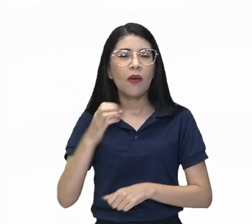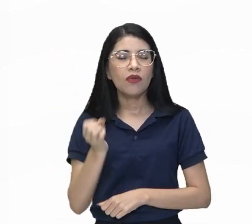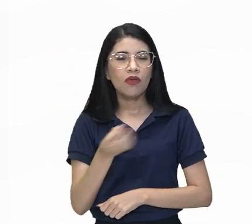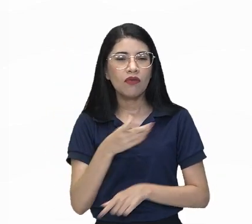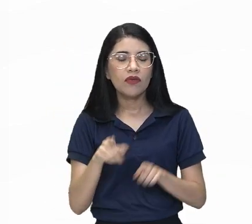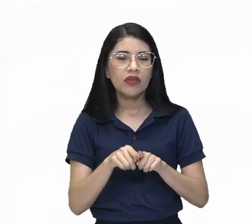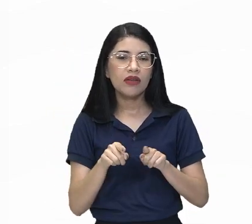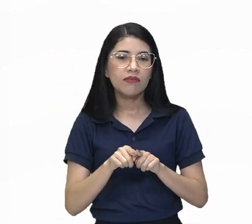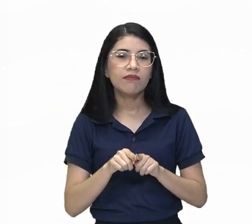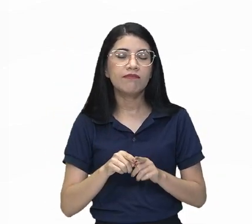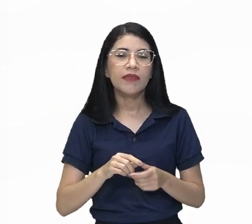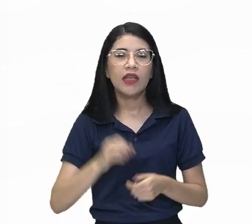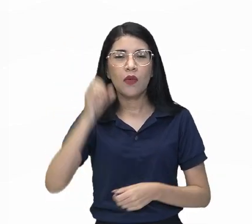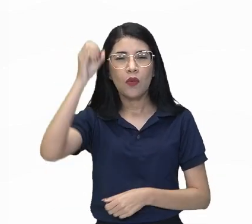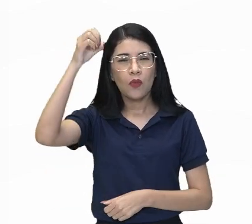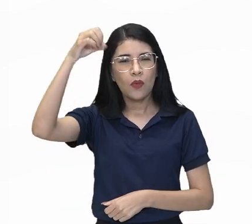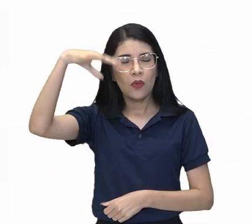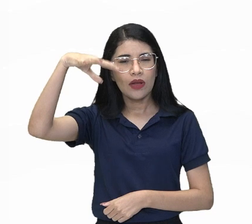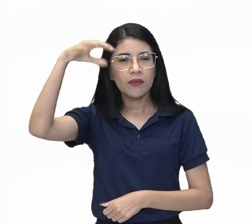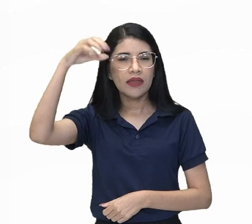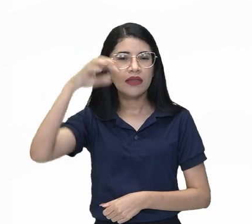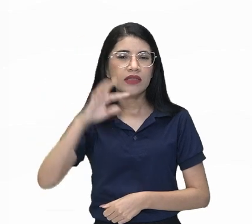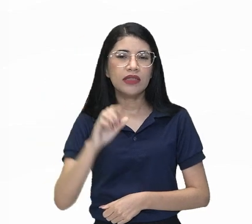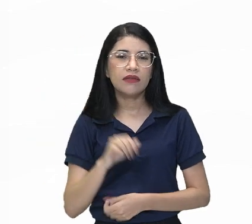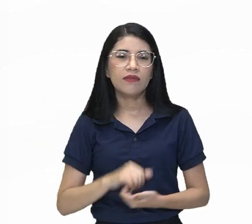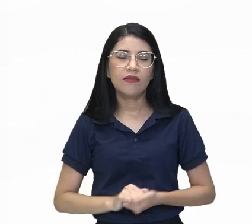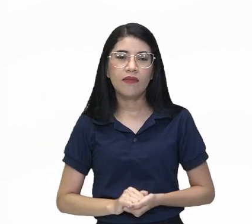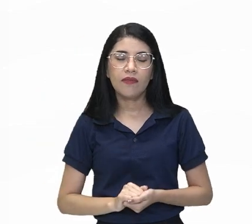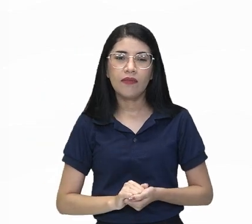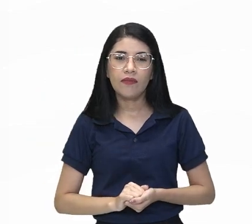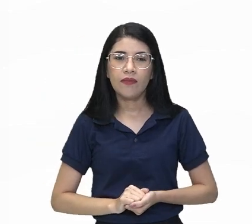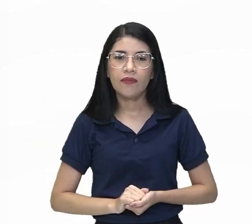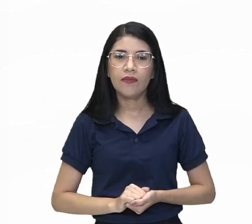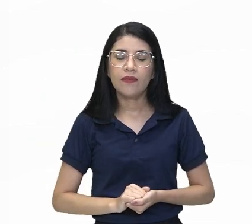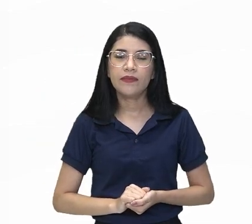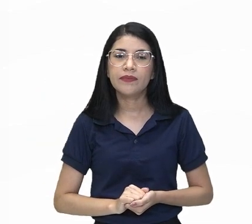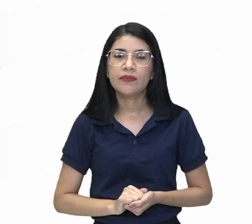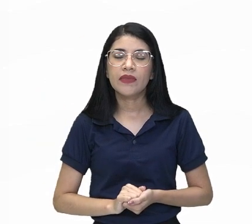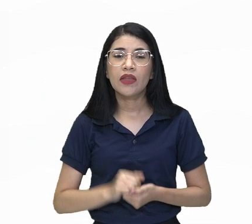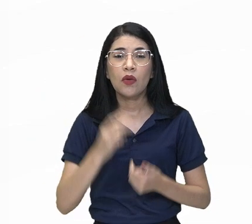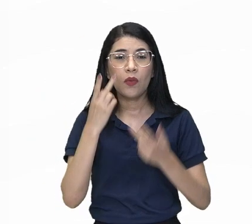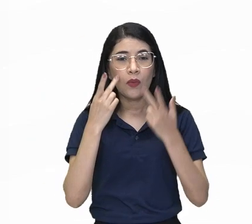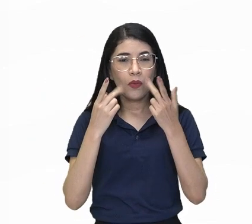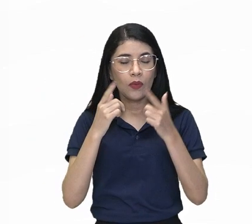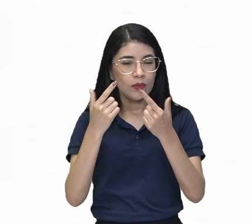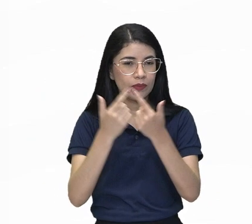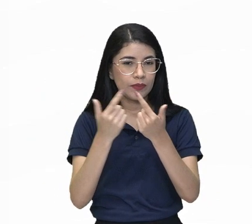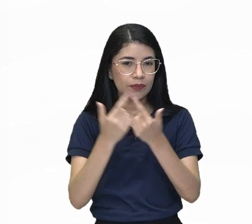ribalta, com lâmpadas incandescentes. O teatro sempre esteve